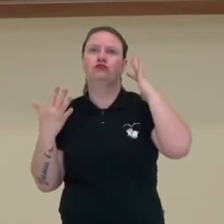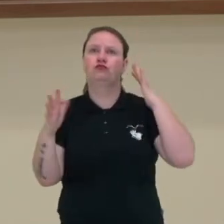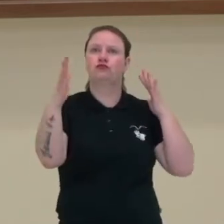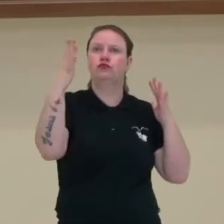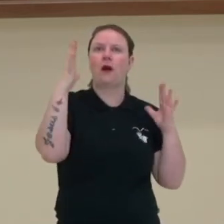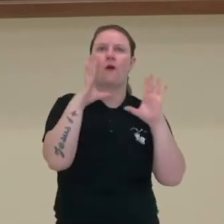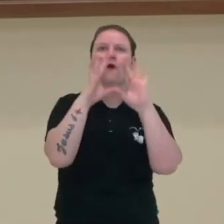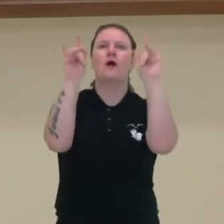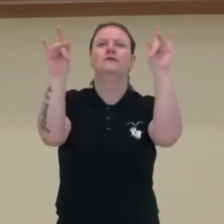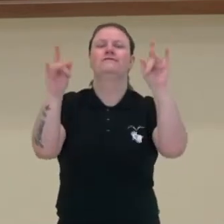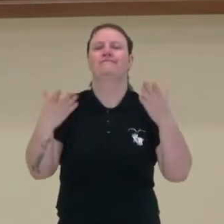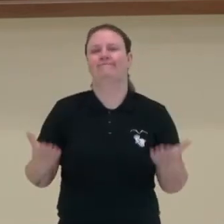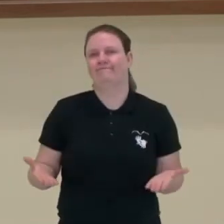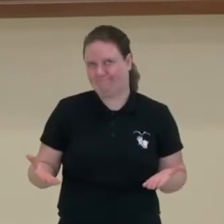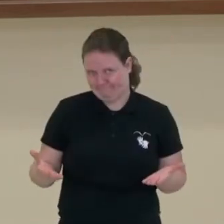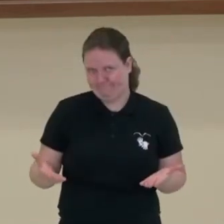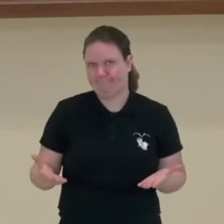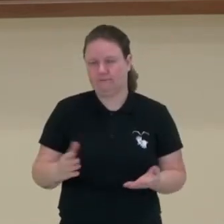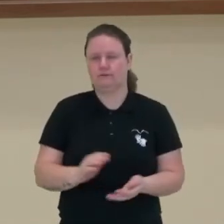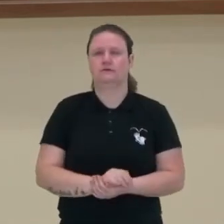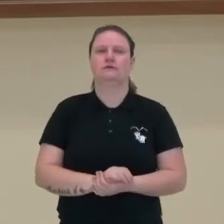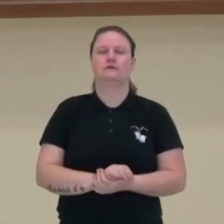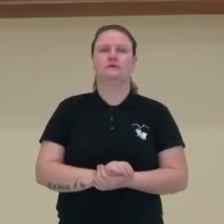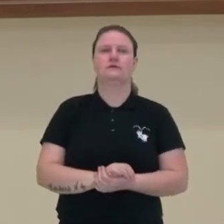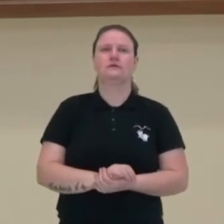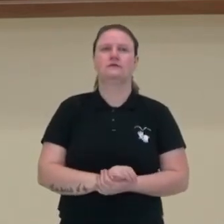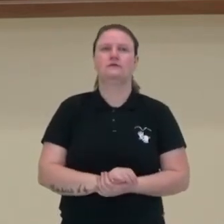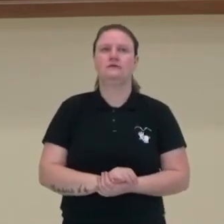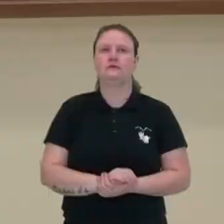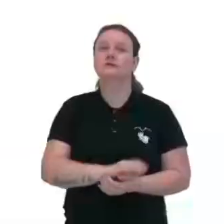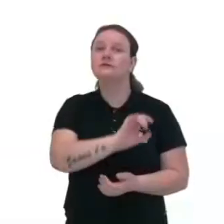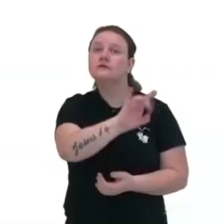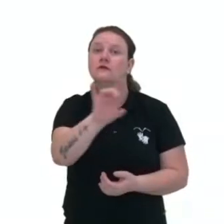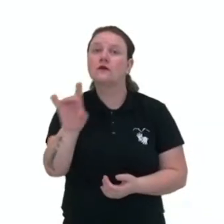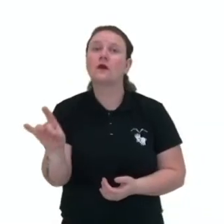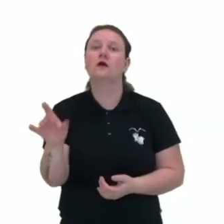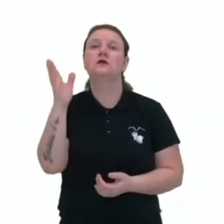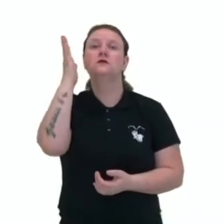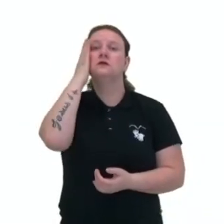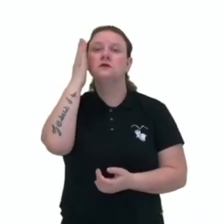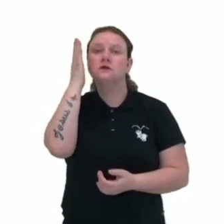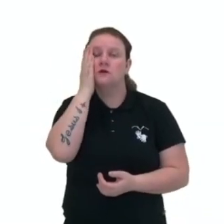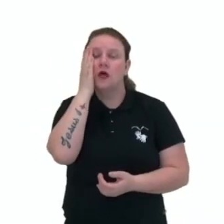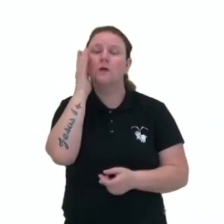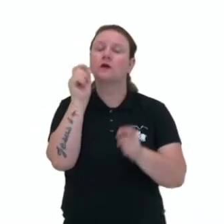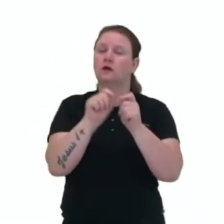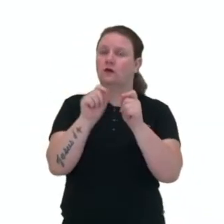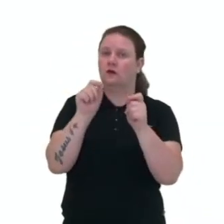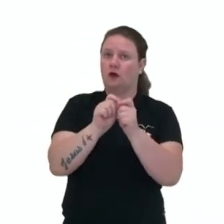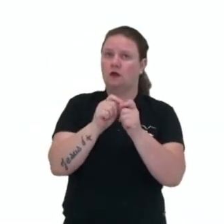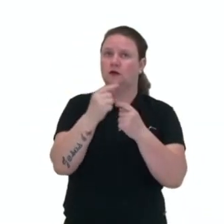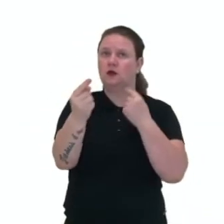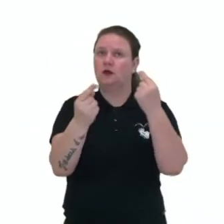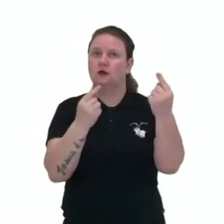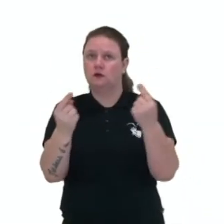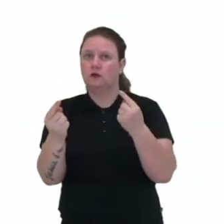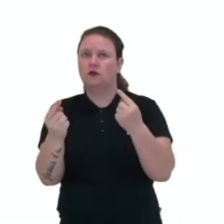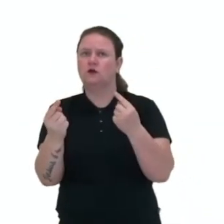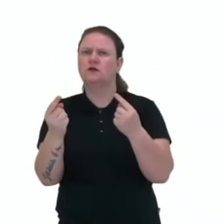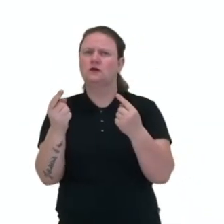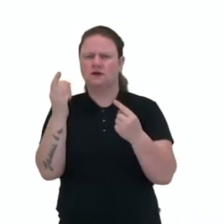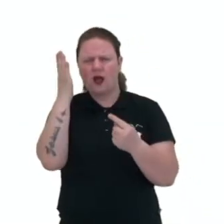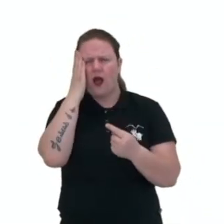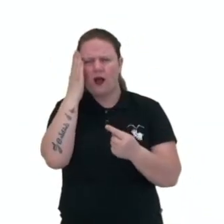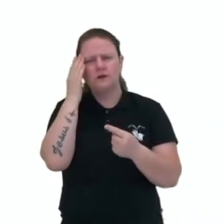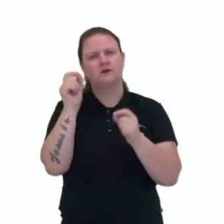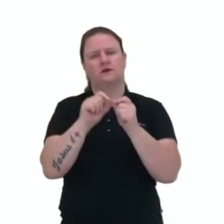sobre isso, reflete que eu acho que vai ser bacana para você. Cada um faz o que sabe, cada um sabe o que faz. Ninguém menos, ninguém